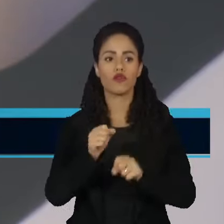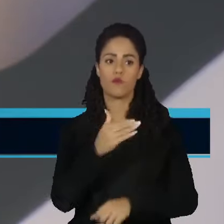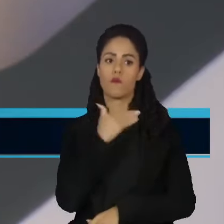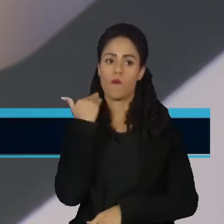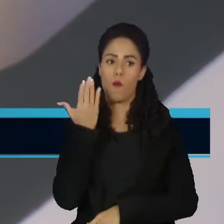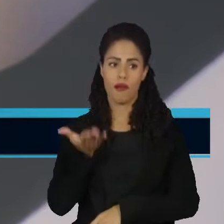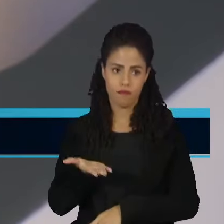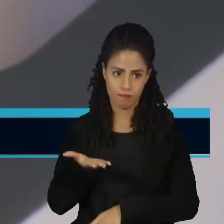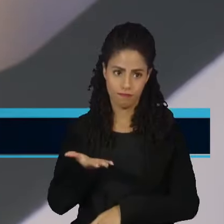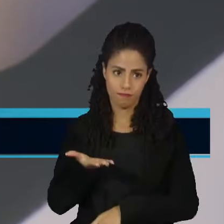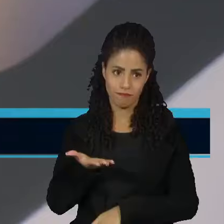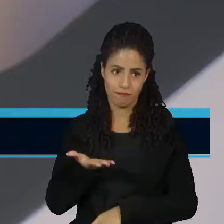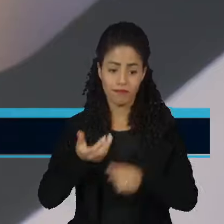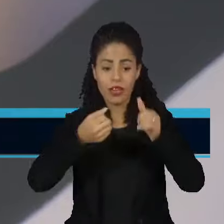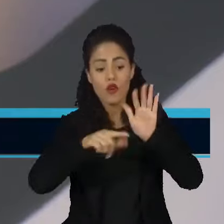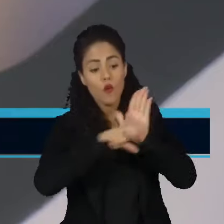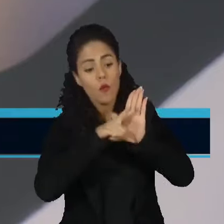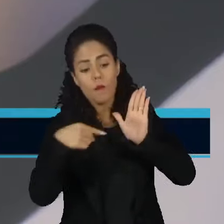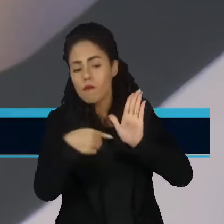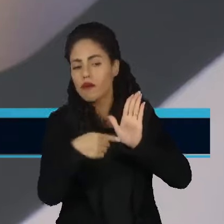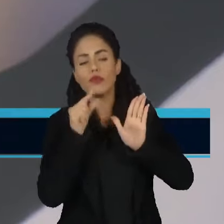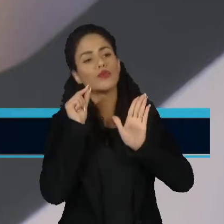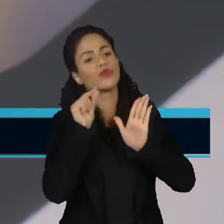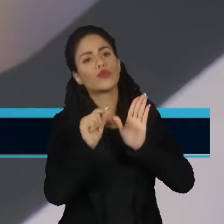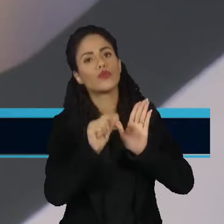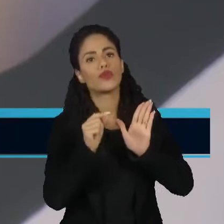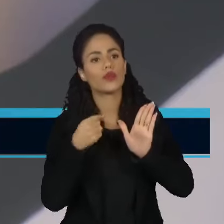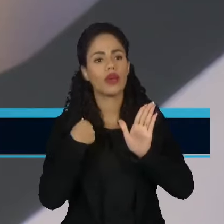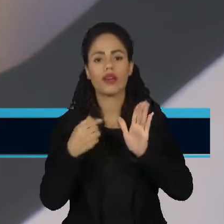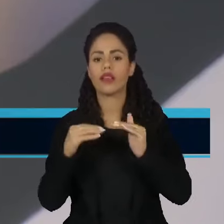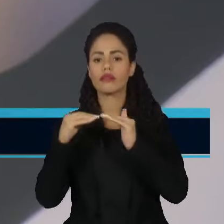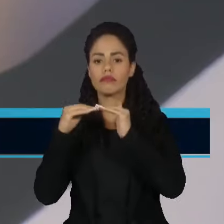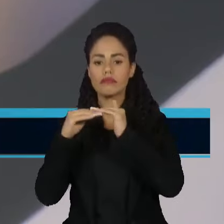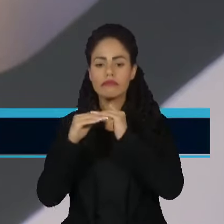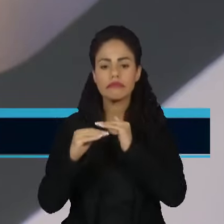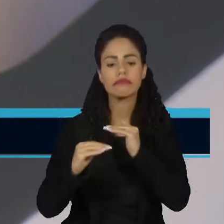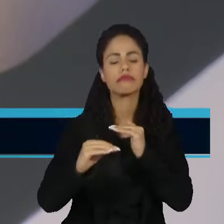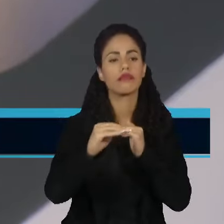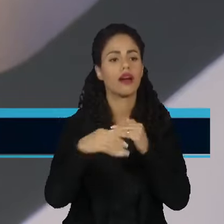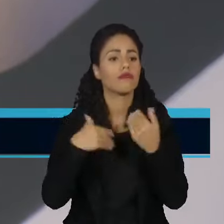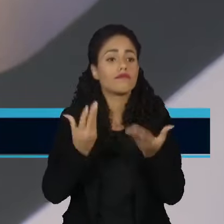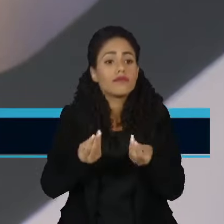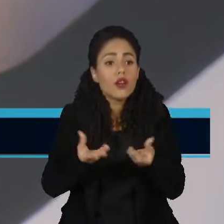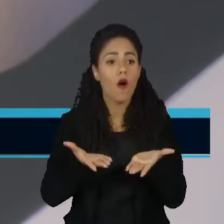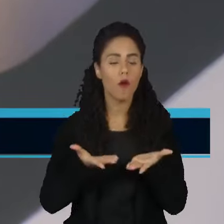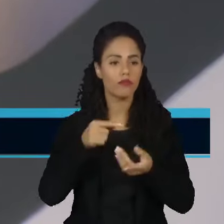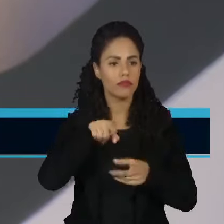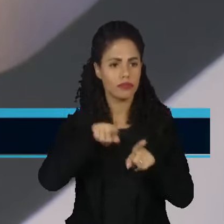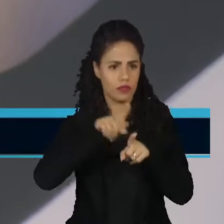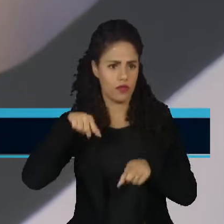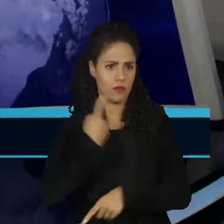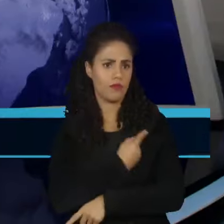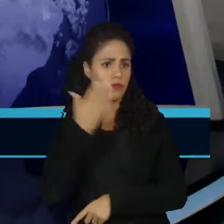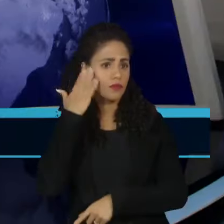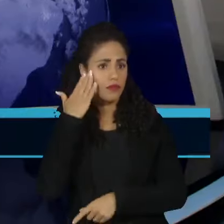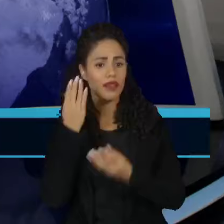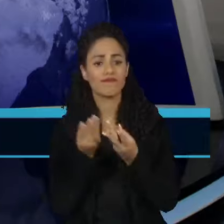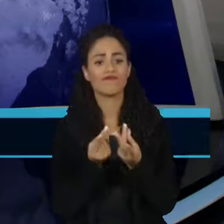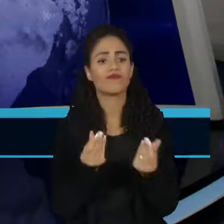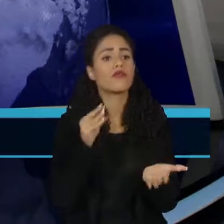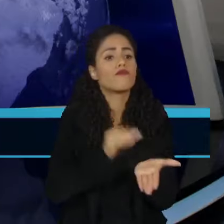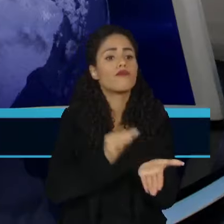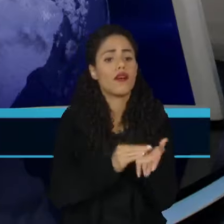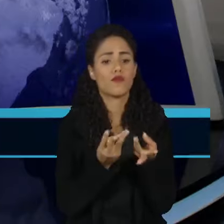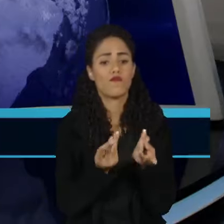vida. A gente está falando de uma legislação que está estabilizada no mínimo que se pode garantir de dignidade para as